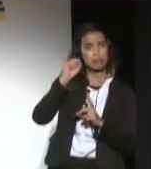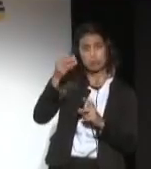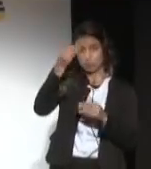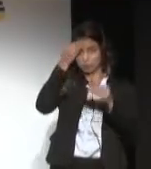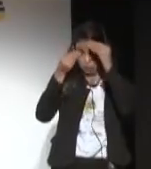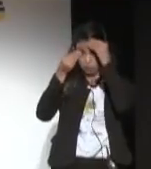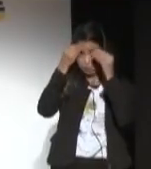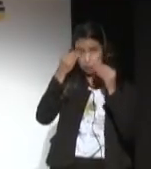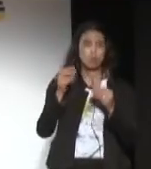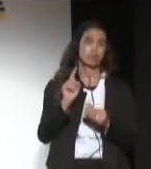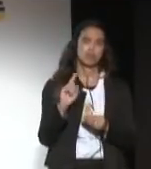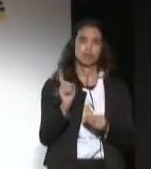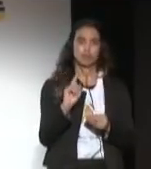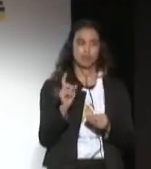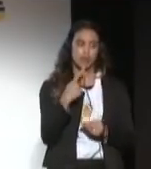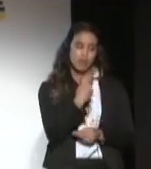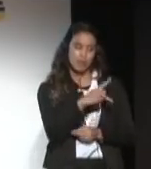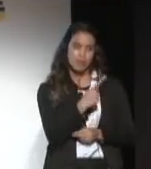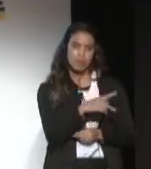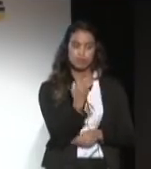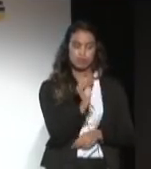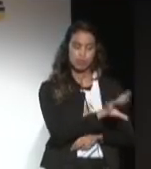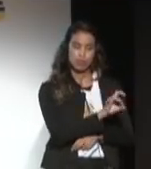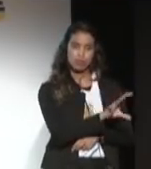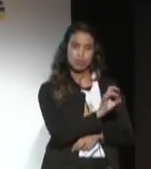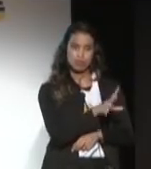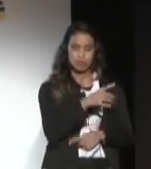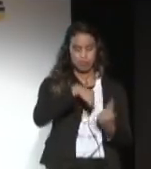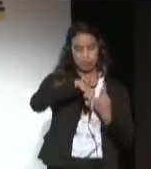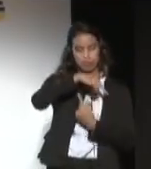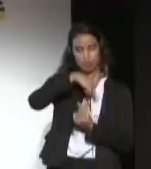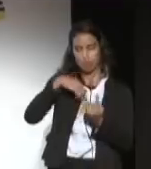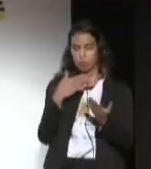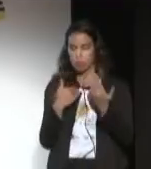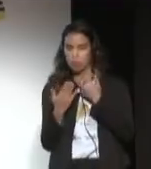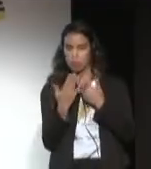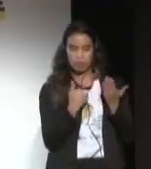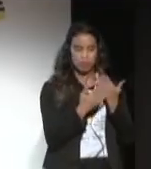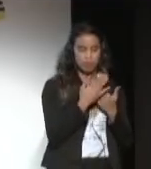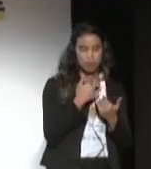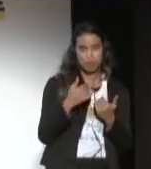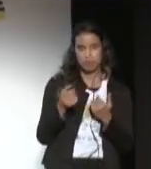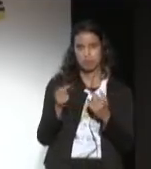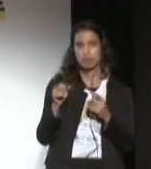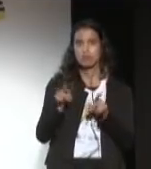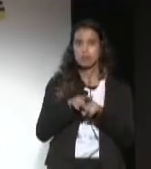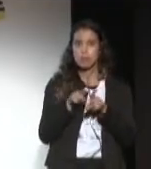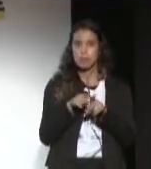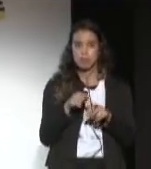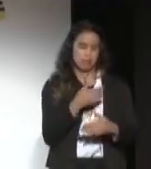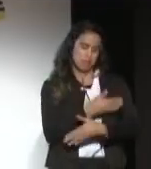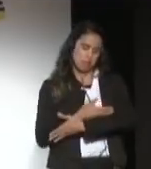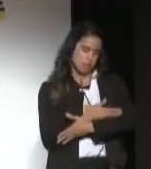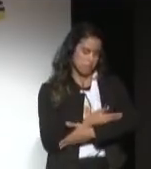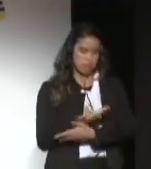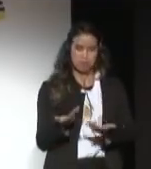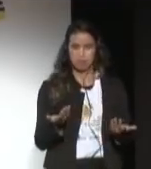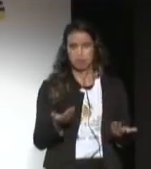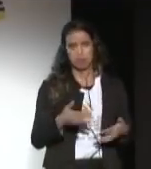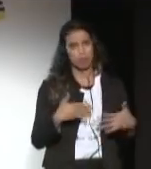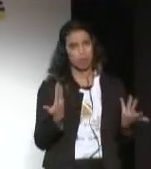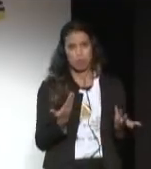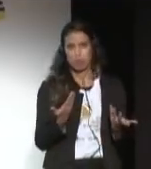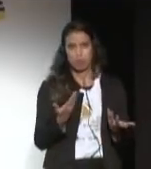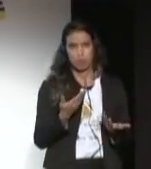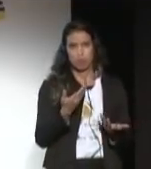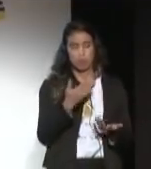pelas conversas que elas próprias engajam. E todos os novos termos em uma conversa onde o bebê ou a conversa precisa